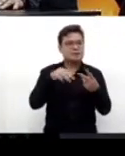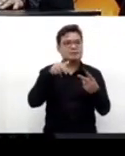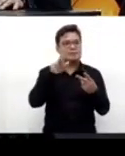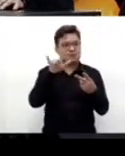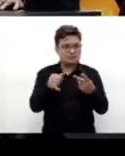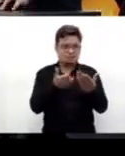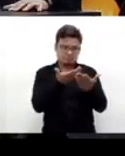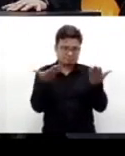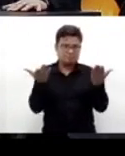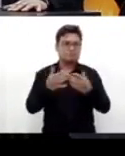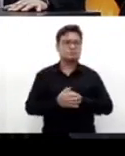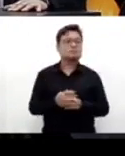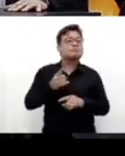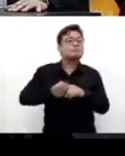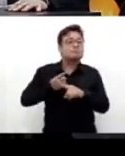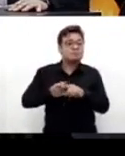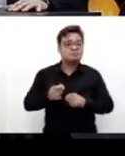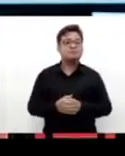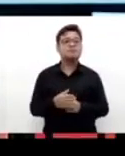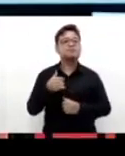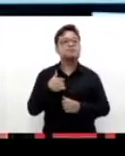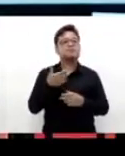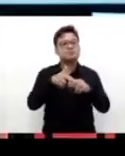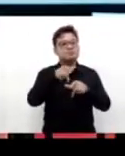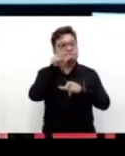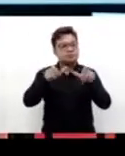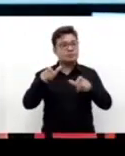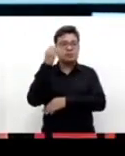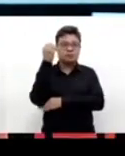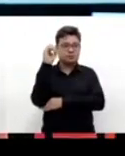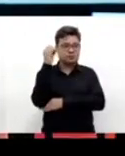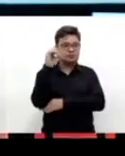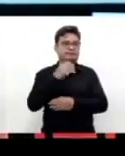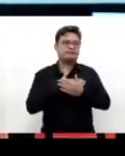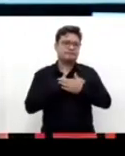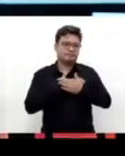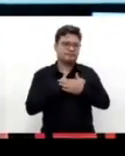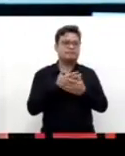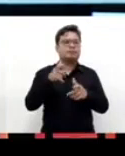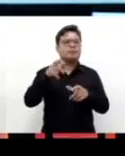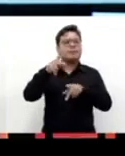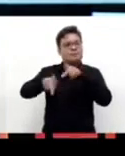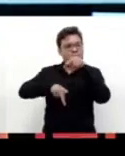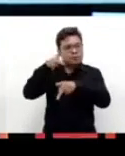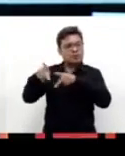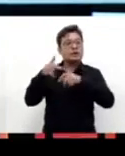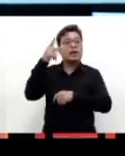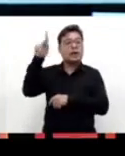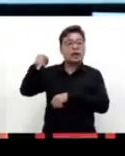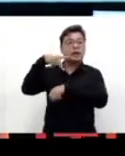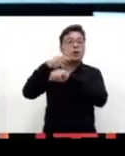inicialmente levar, em nome do povo de Porto Alegre, a nossa solidariedade ao povo ucraniano. Aqui encontra-se o